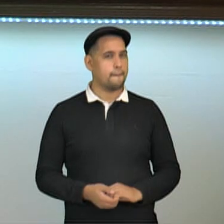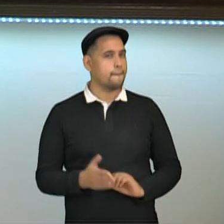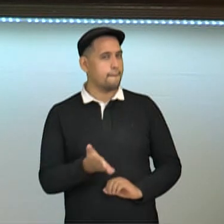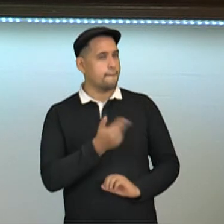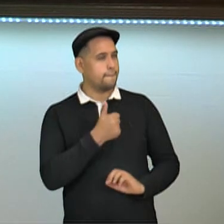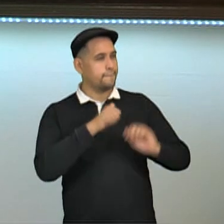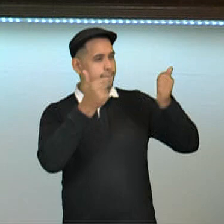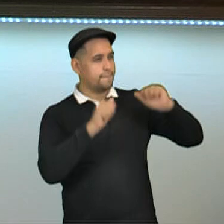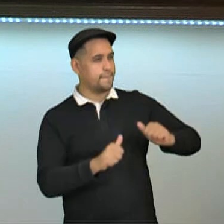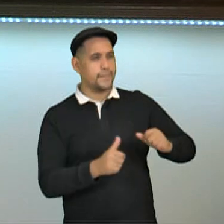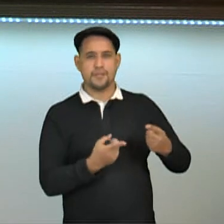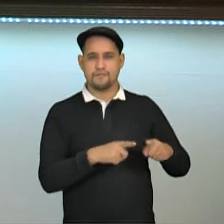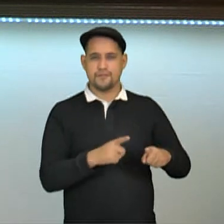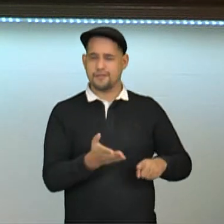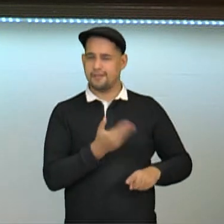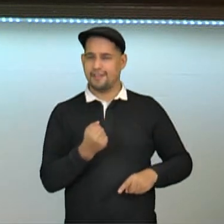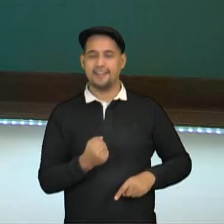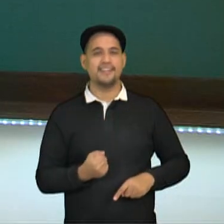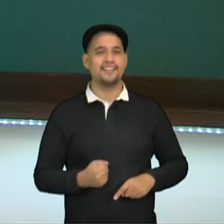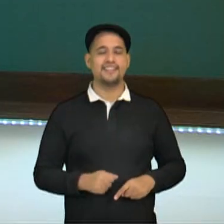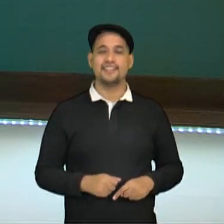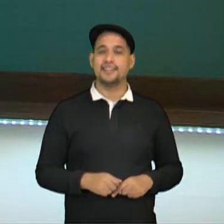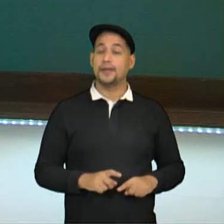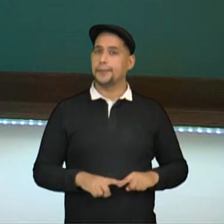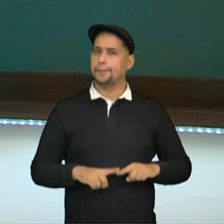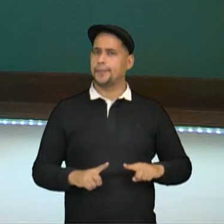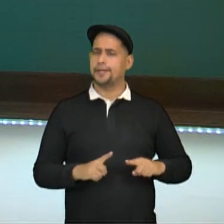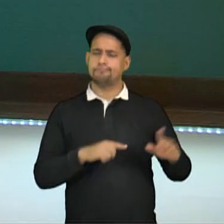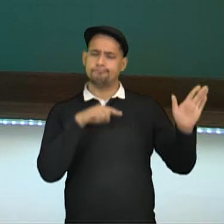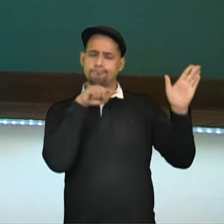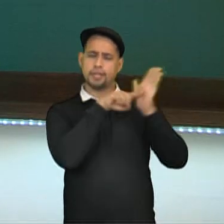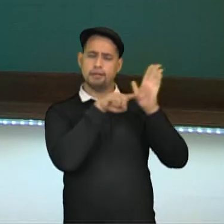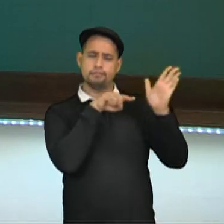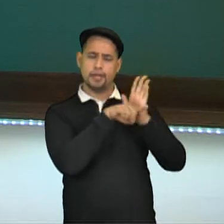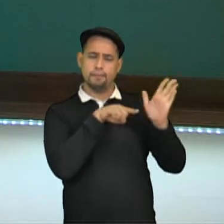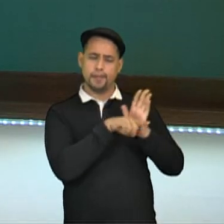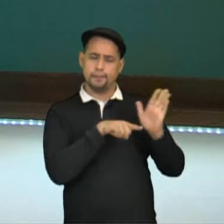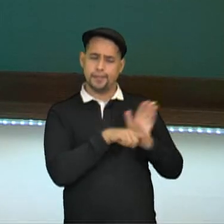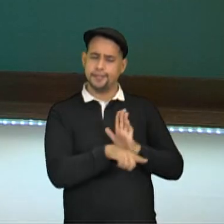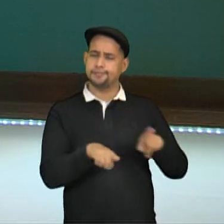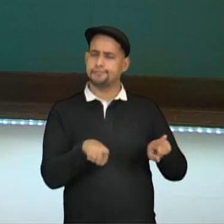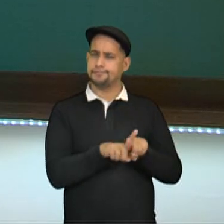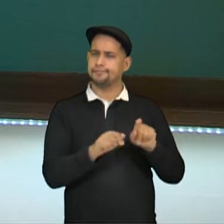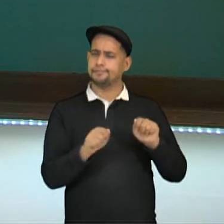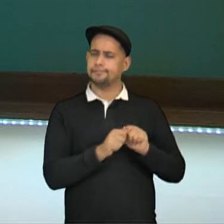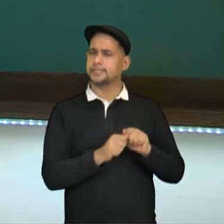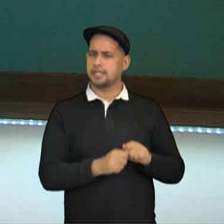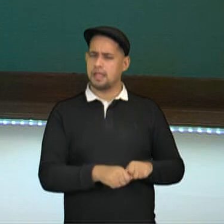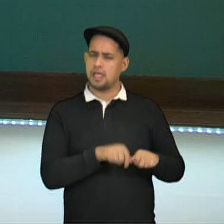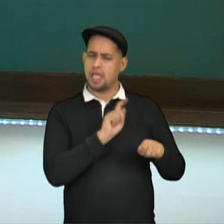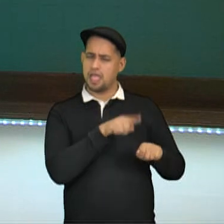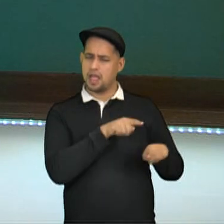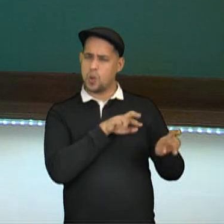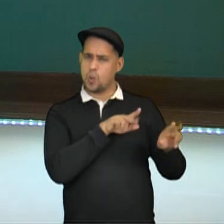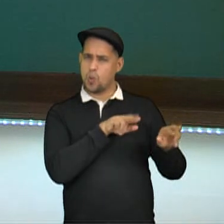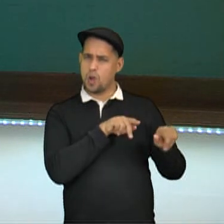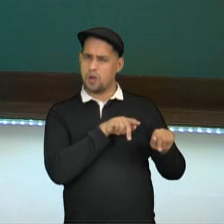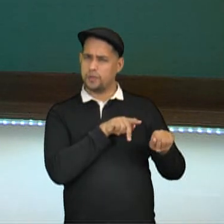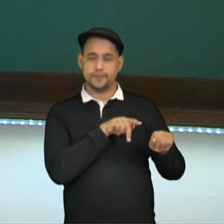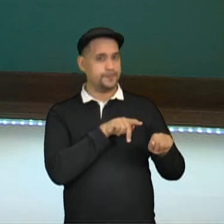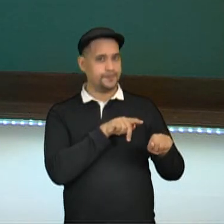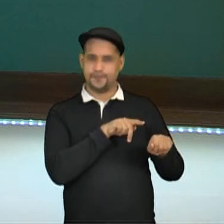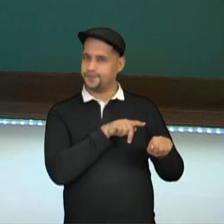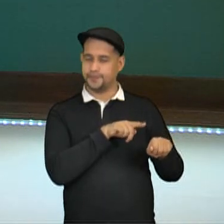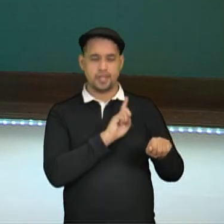Vamos conferir então esse desafio, gente? Então, as perguntas que ele me fez, eles são iguais? Não,